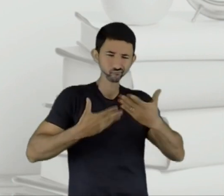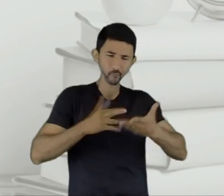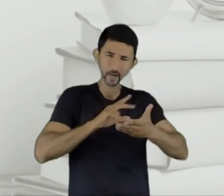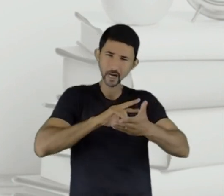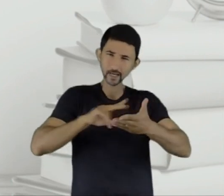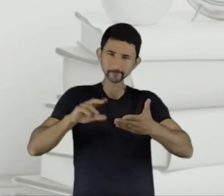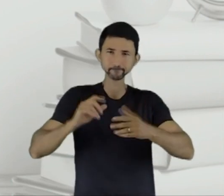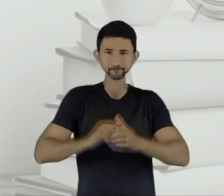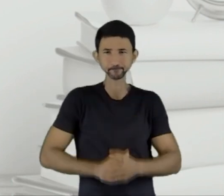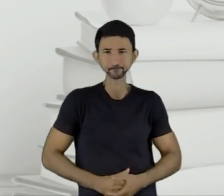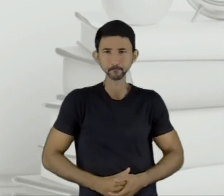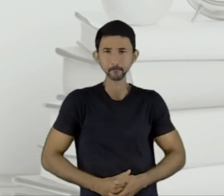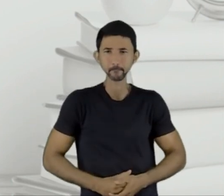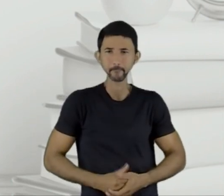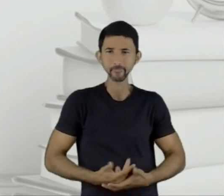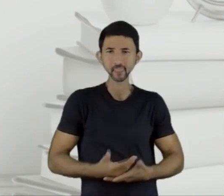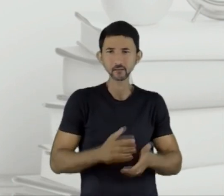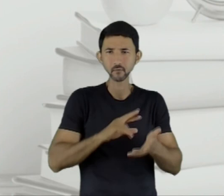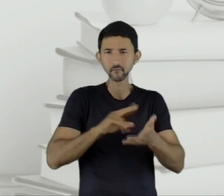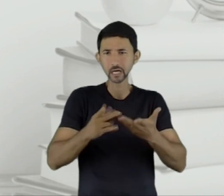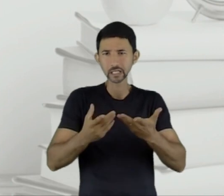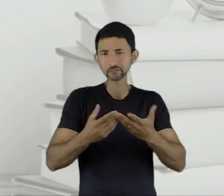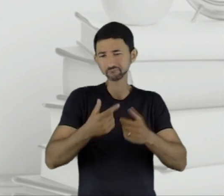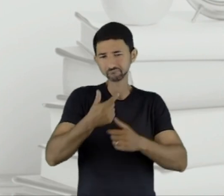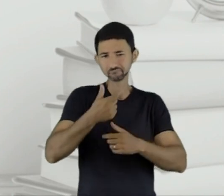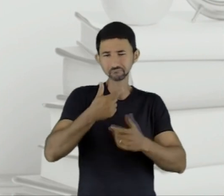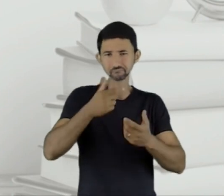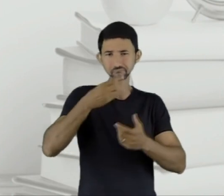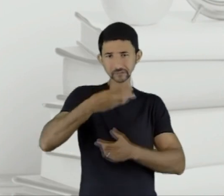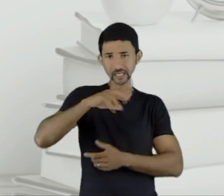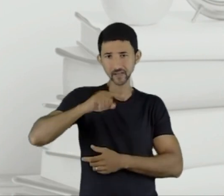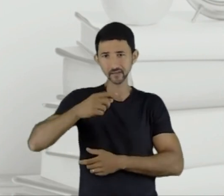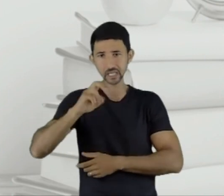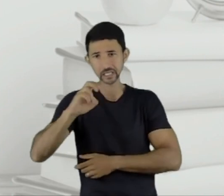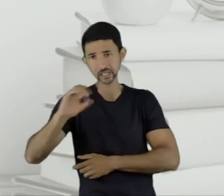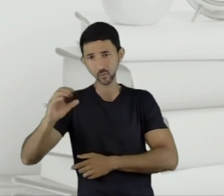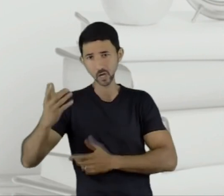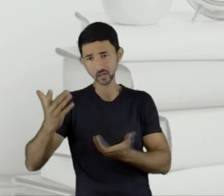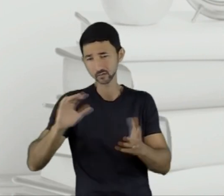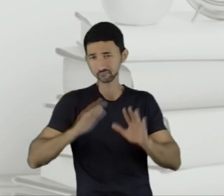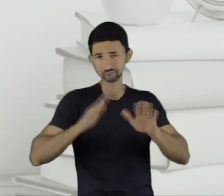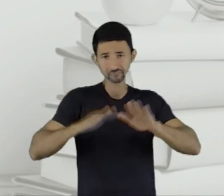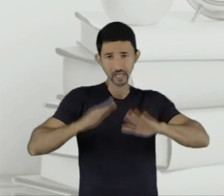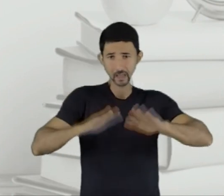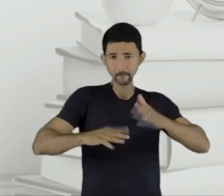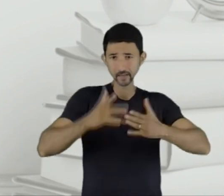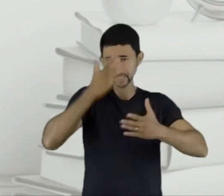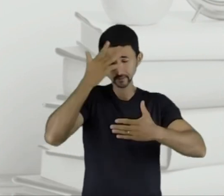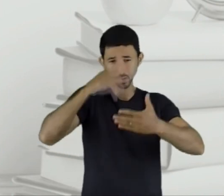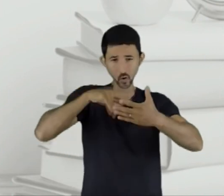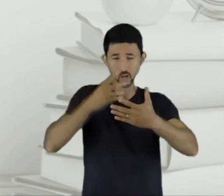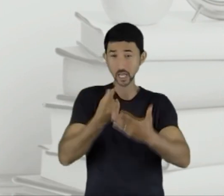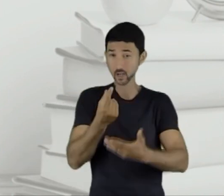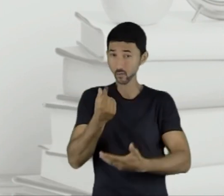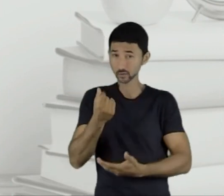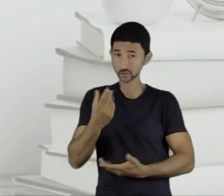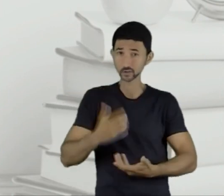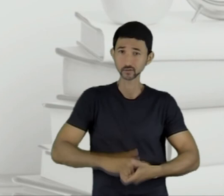centésimos, certo? Menos 3 inteiros e 50 centésimos. Certo? É como se fosse dinheiro, né?